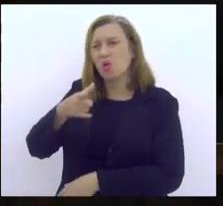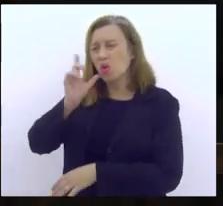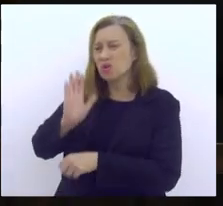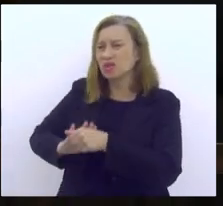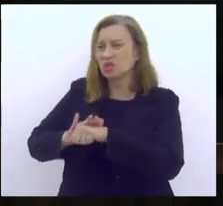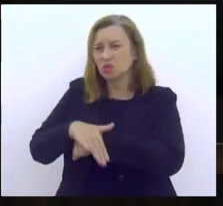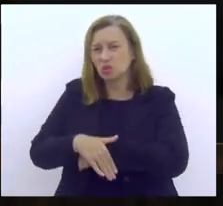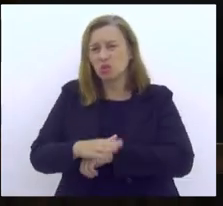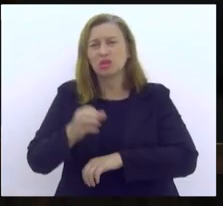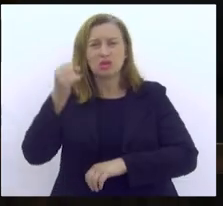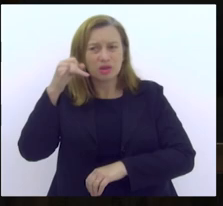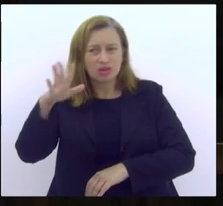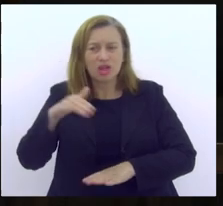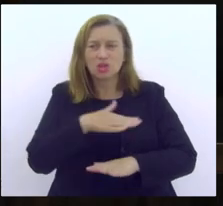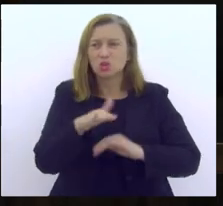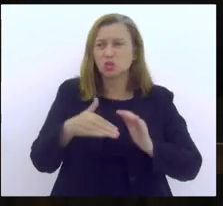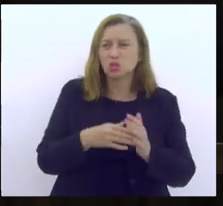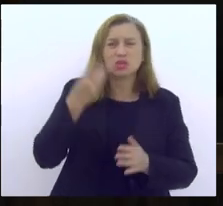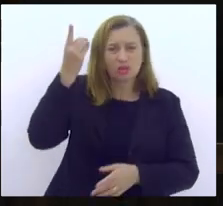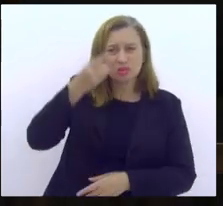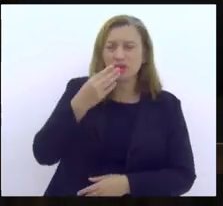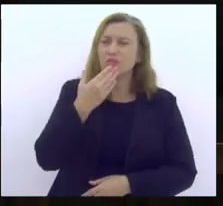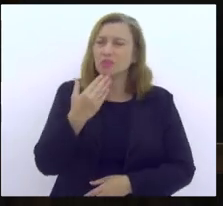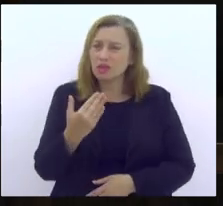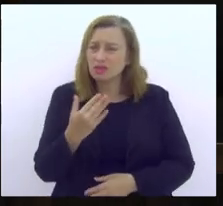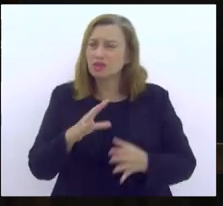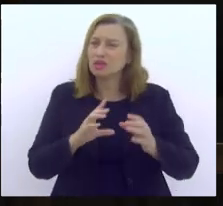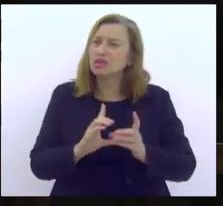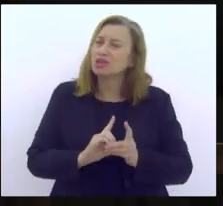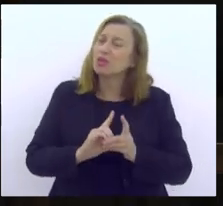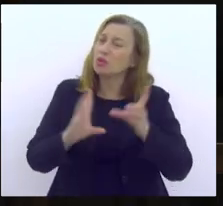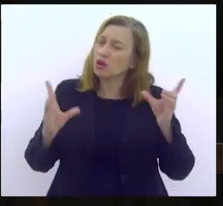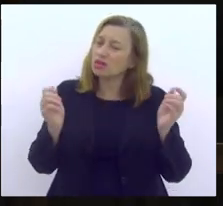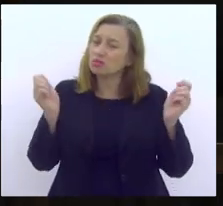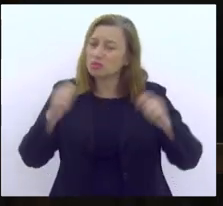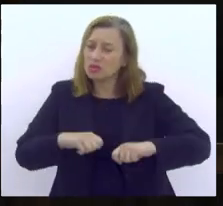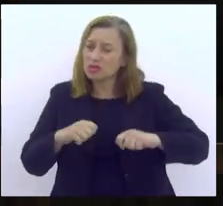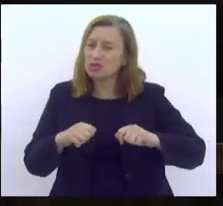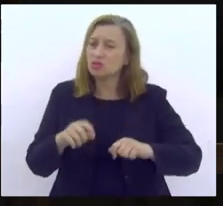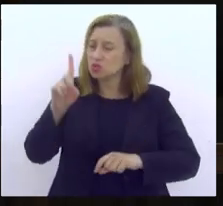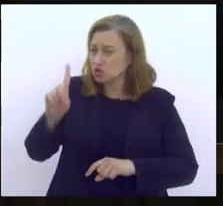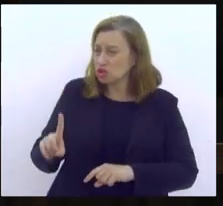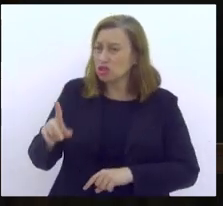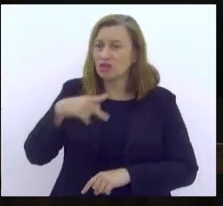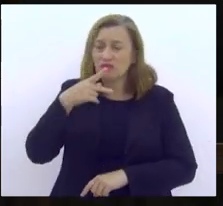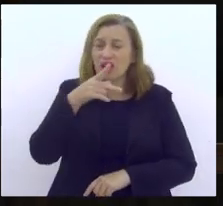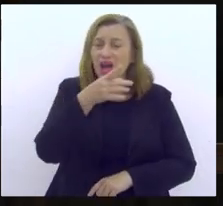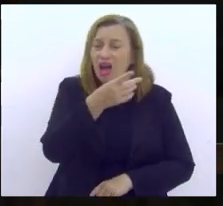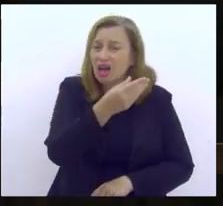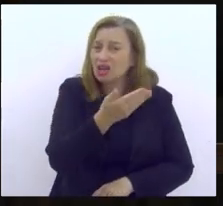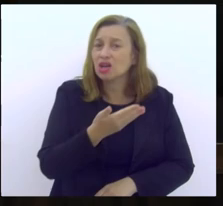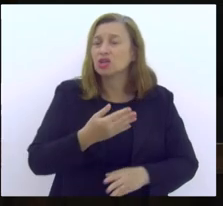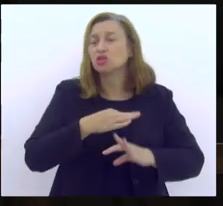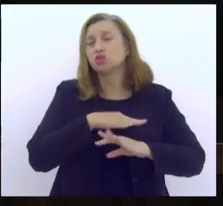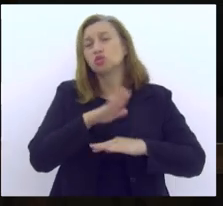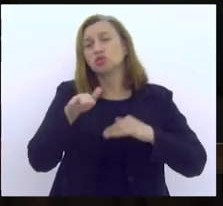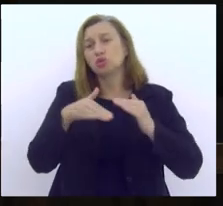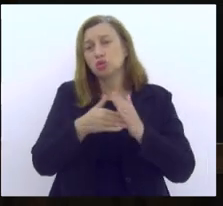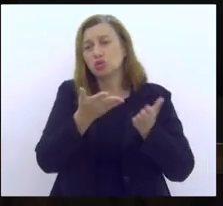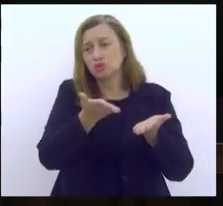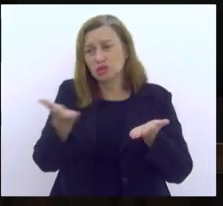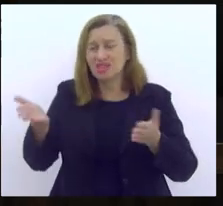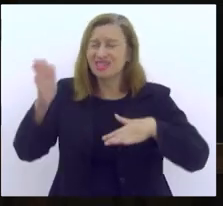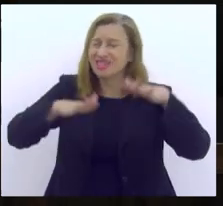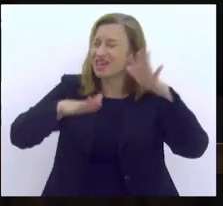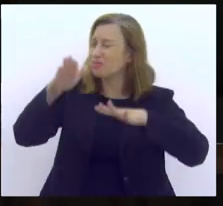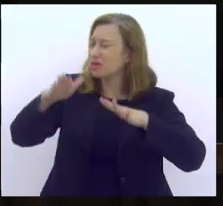os deputados que me pediram, eu tentei ser o mais democrático possível, dei o direito à palavra a todos, indistintamente, independente de